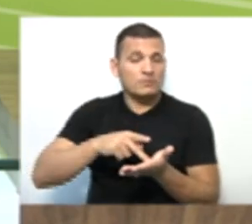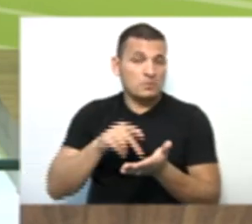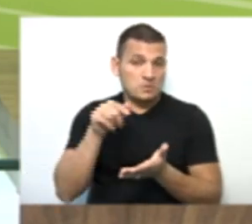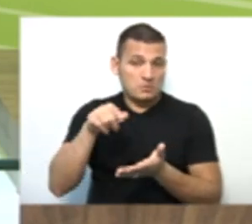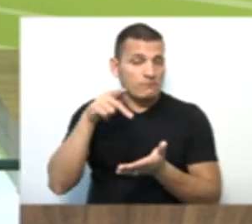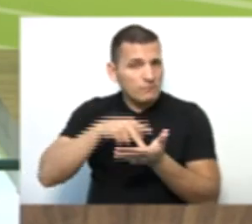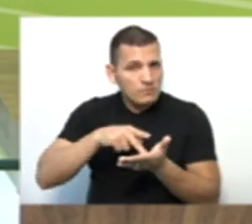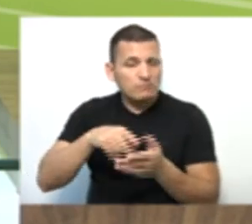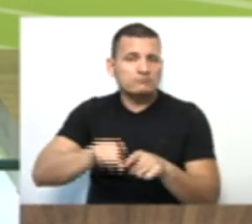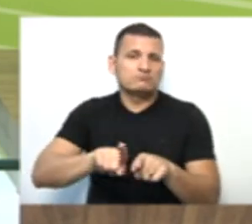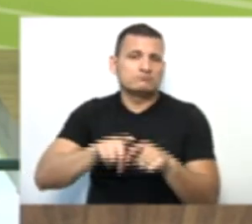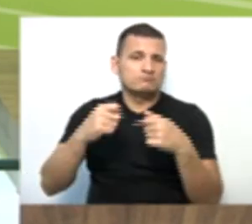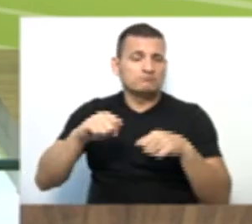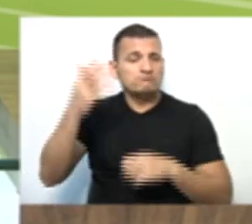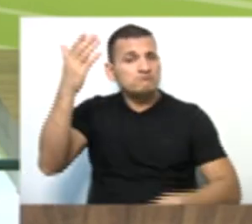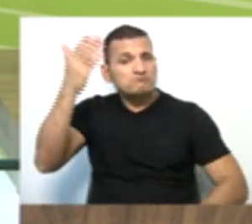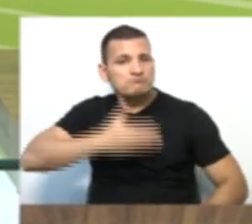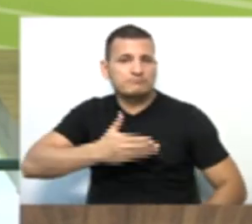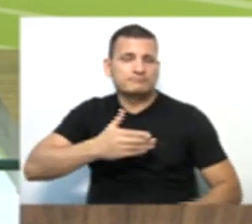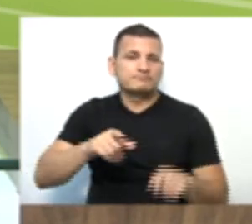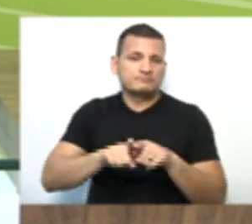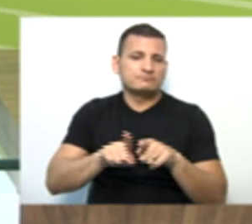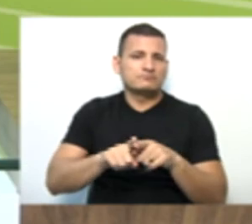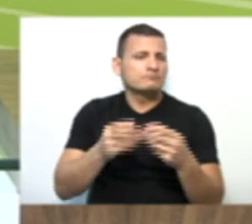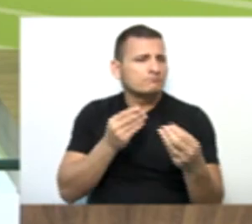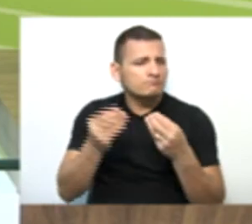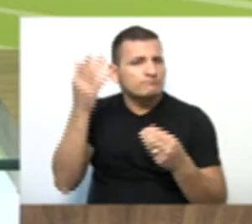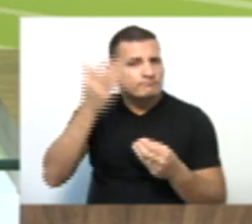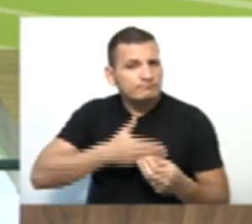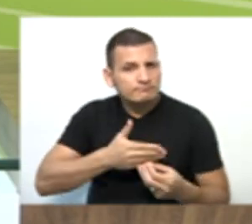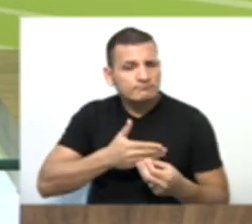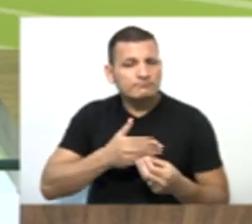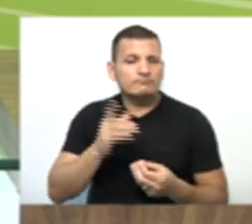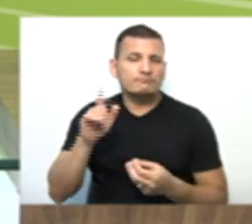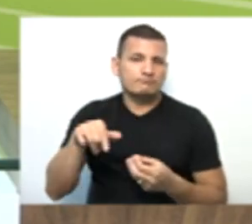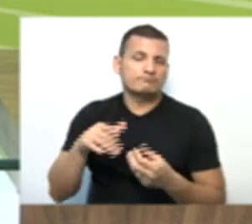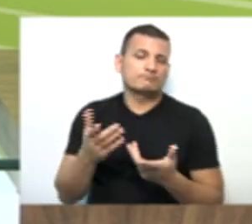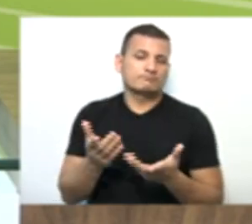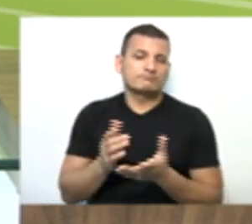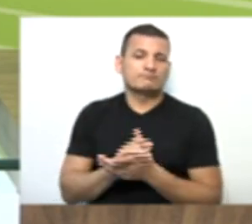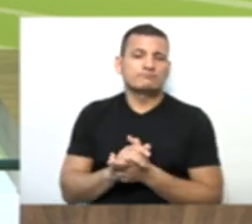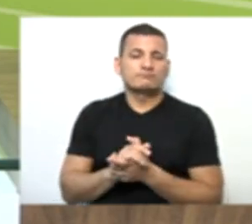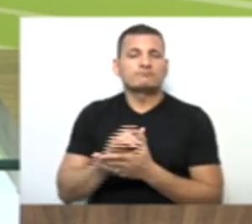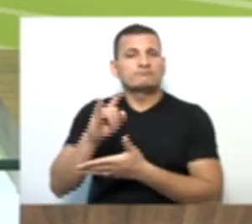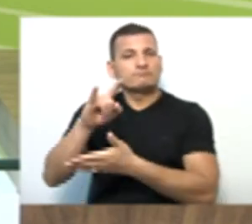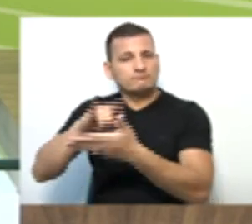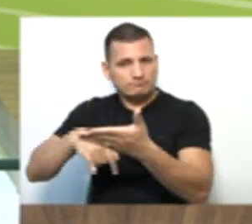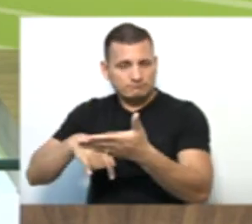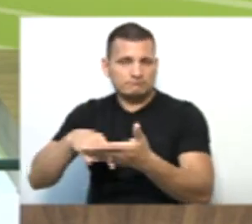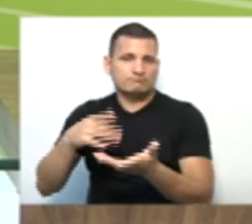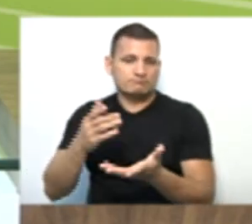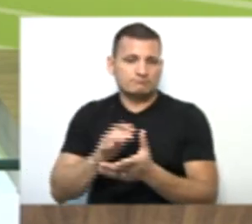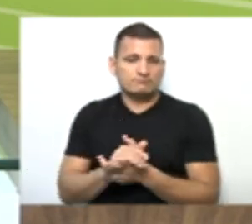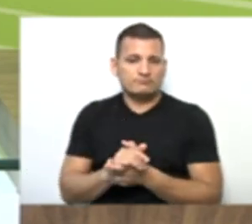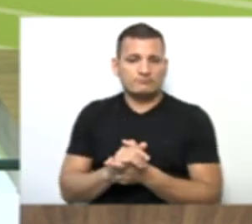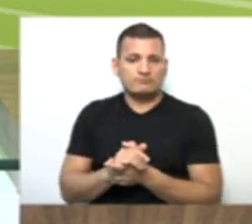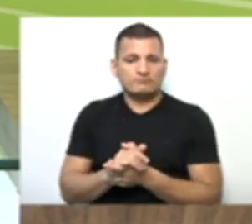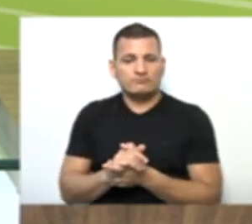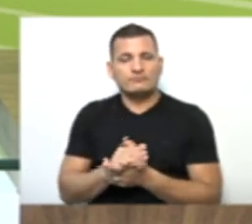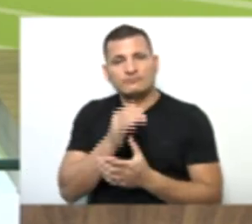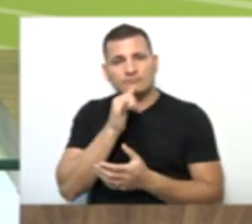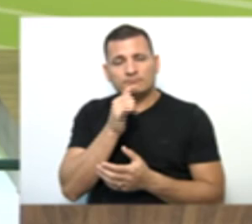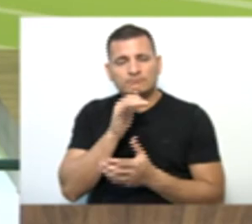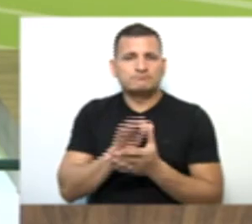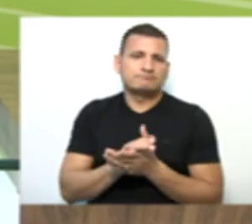ser comprovada de alguma forma. Qual é a forma de comprovação? Exatamente, documentos hábeis. Ele comprou vacina lá para o